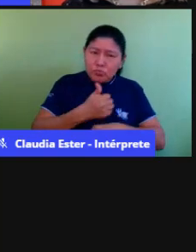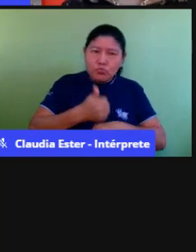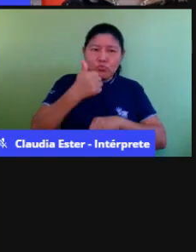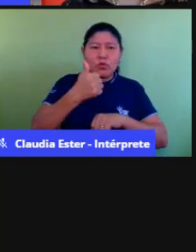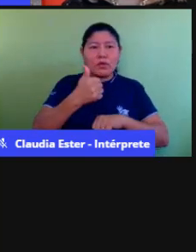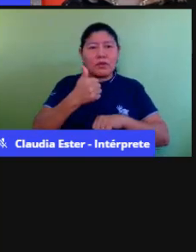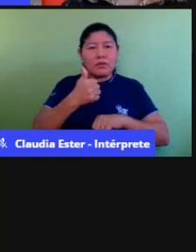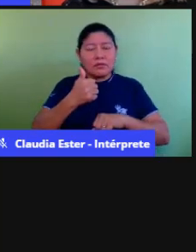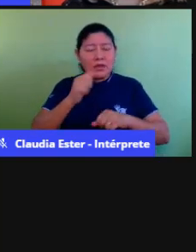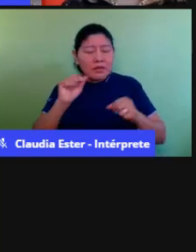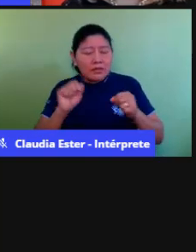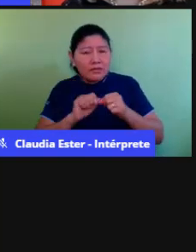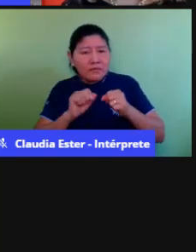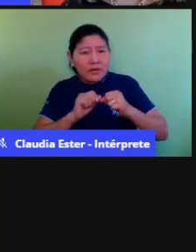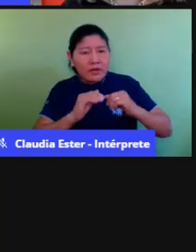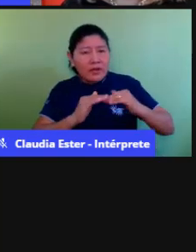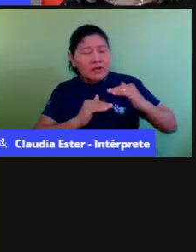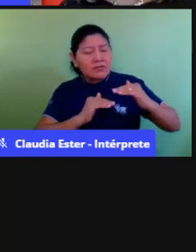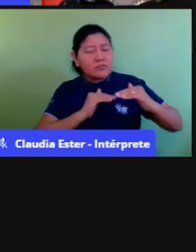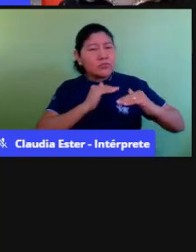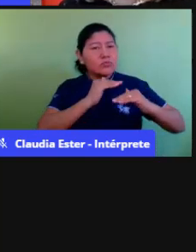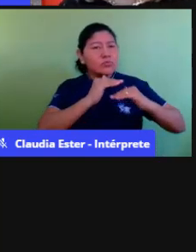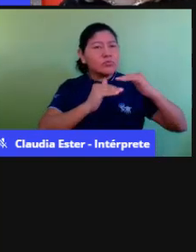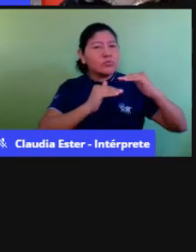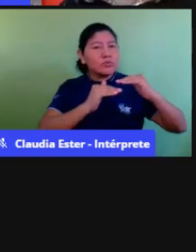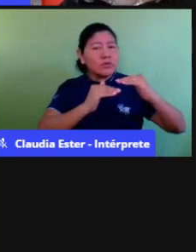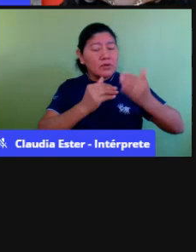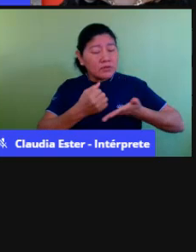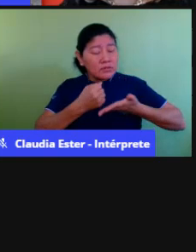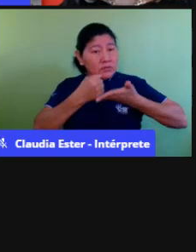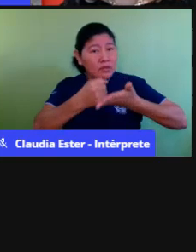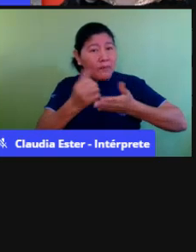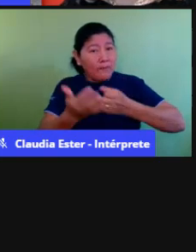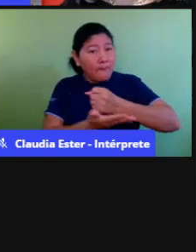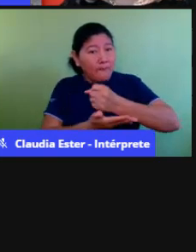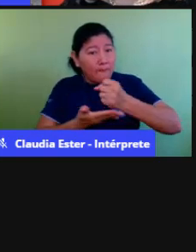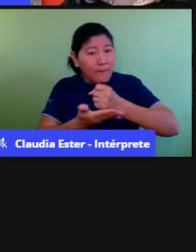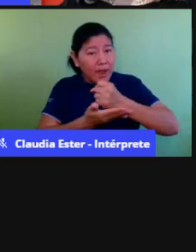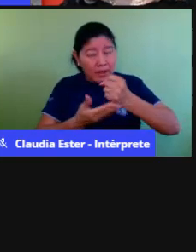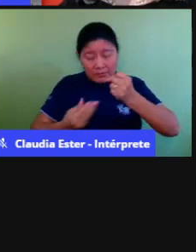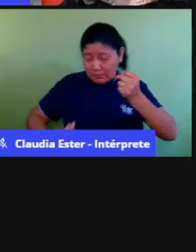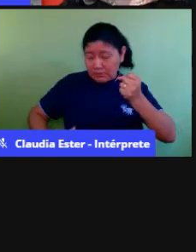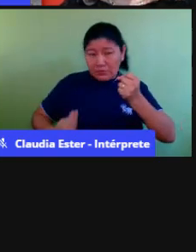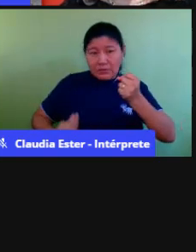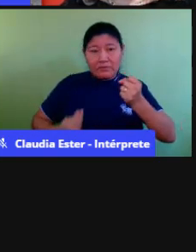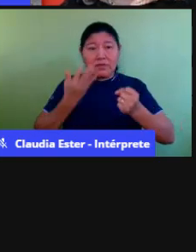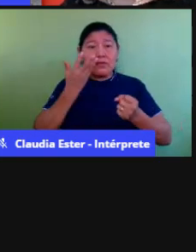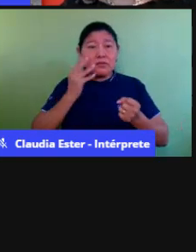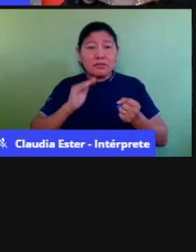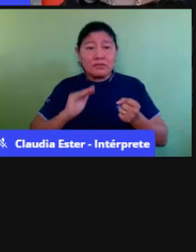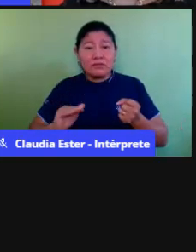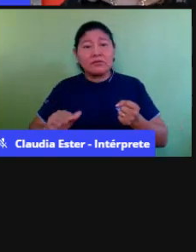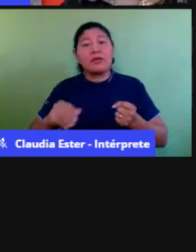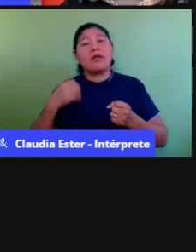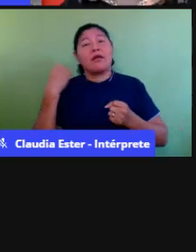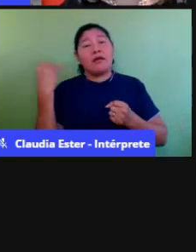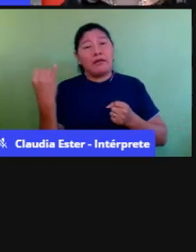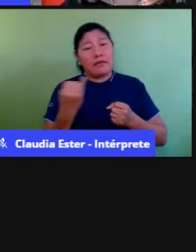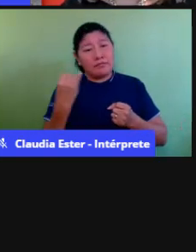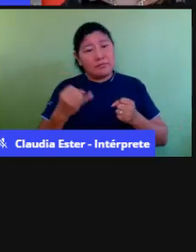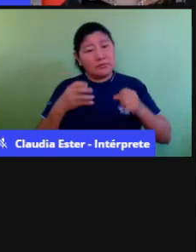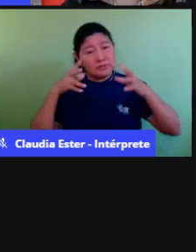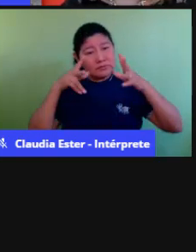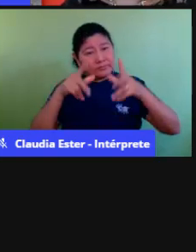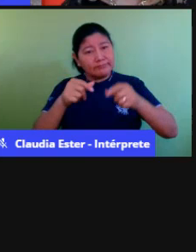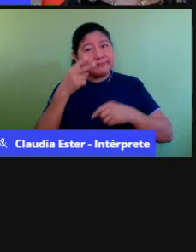aqueles que projetam e constroem os alicerces sobre os edifícios de vida das crianças. É bem importante. Olha a responsabilidade